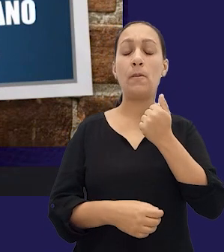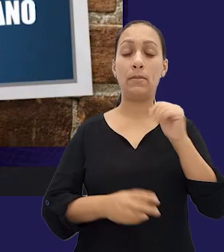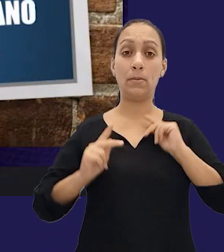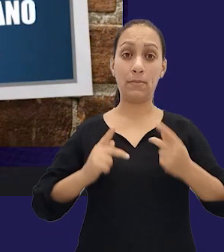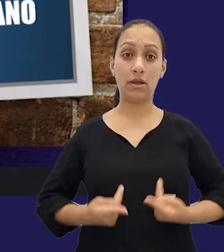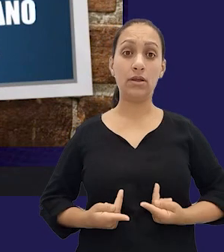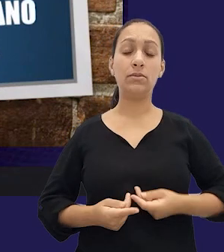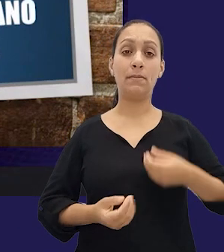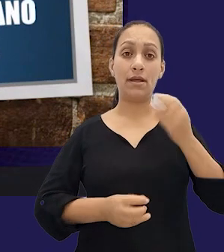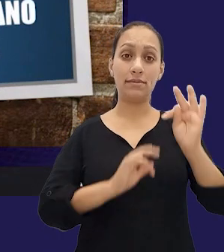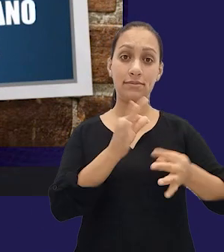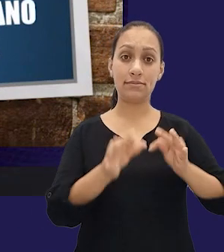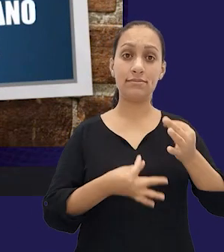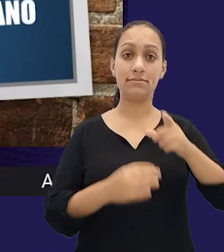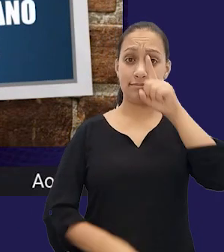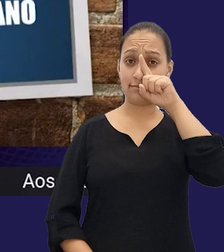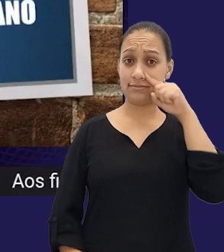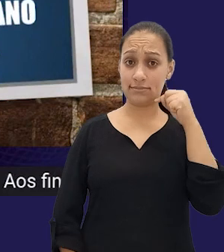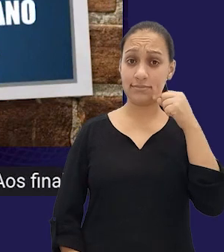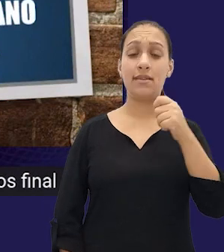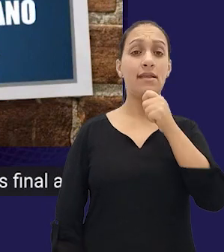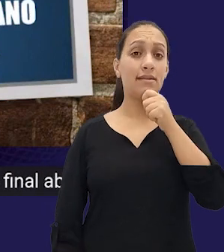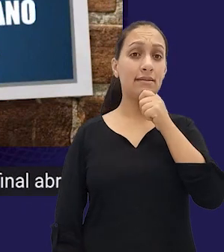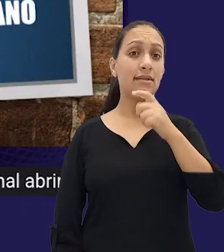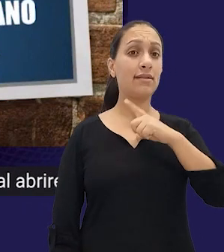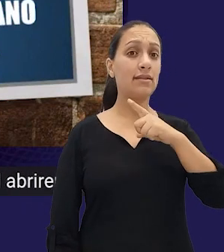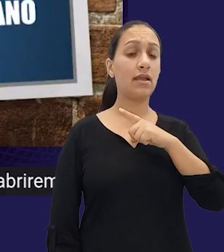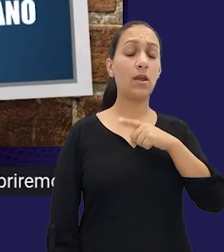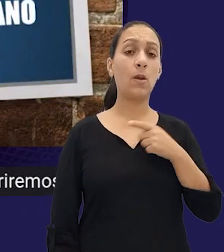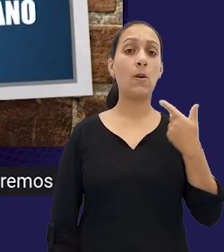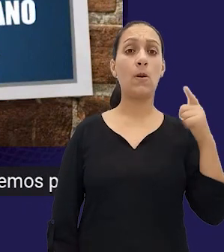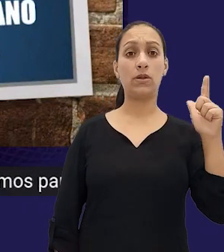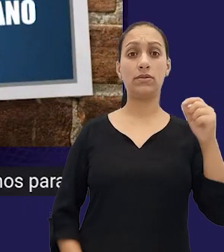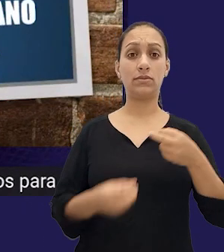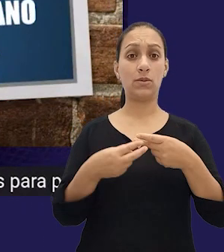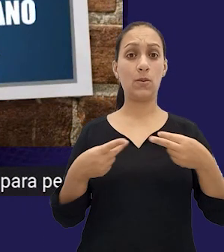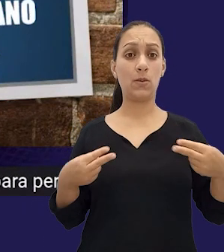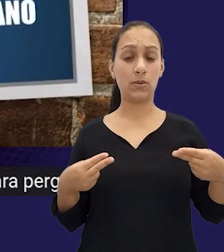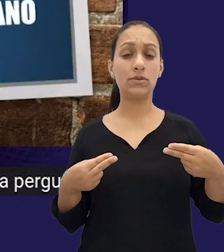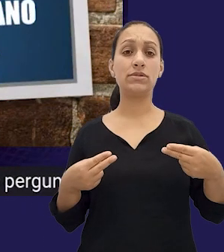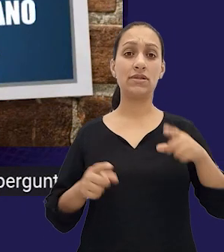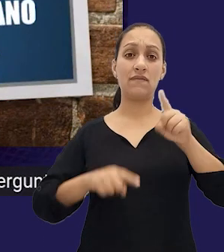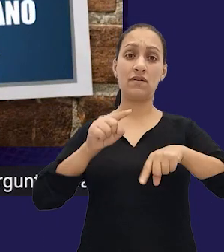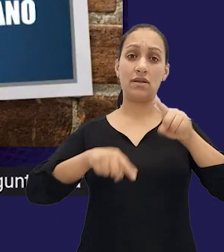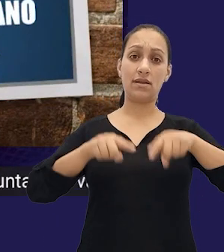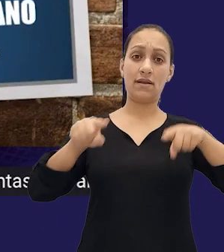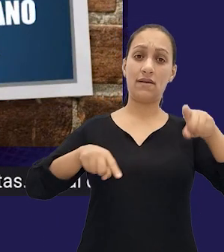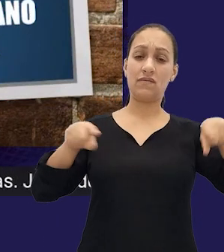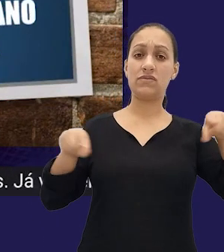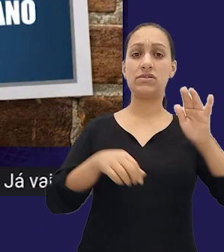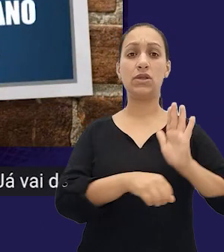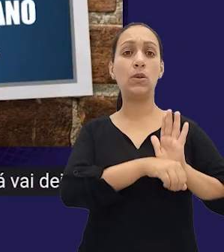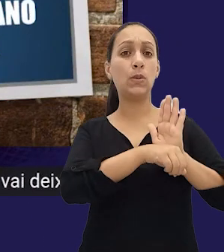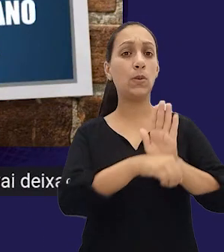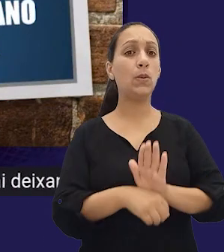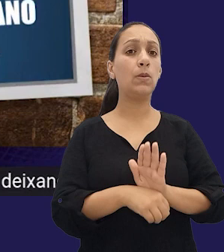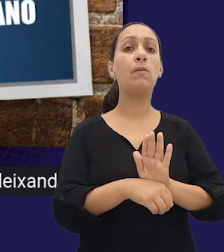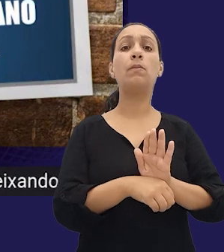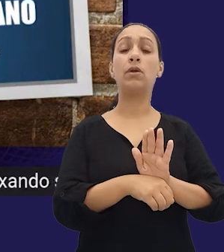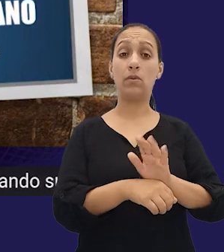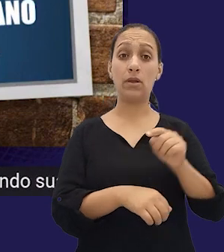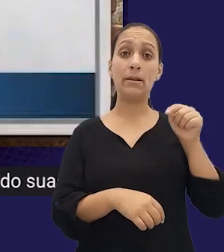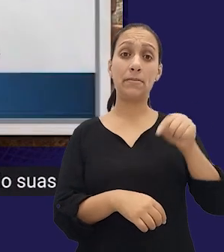tratar essas infecções, nós ainda temos outras coisas, né, outras variáveis que contribuem